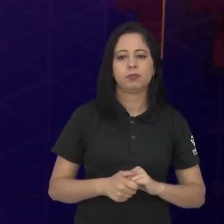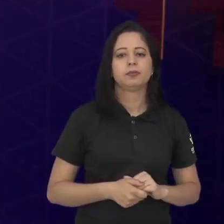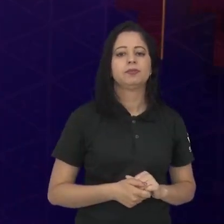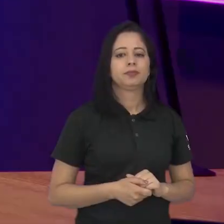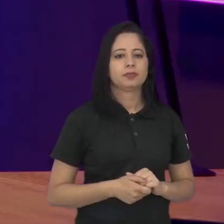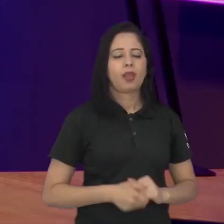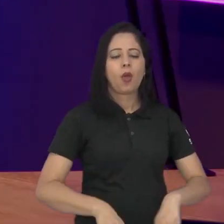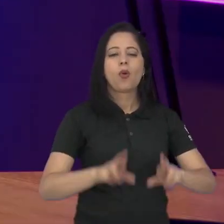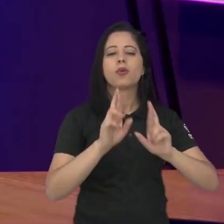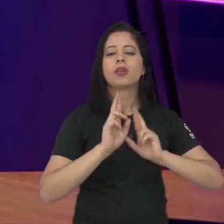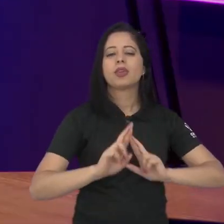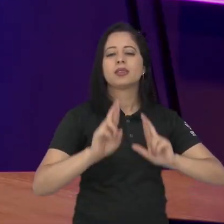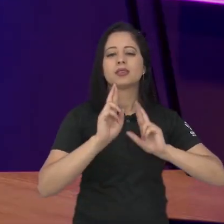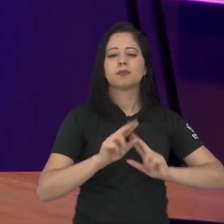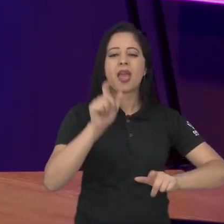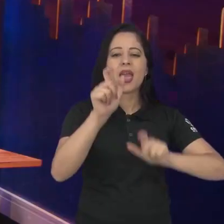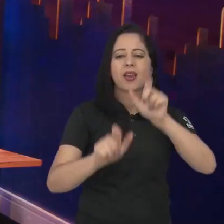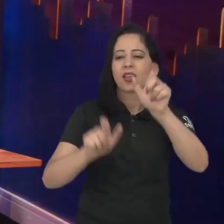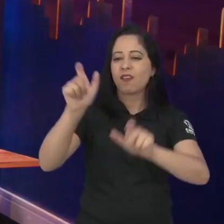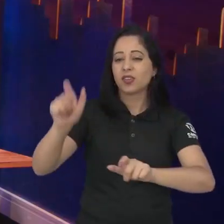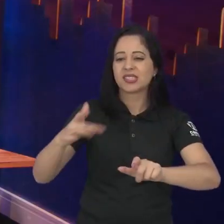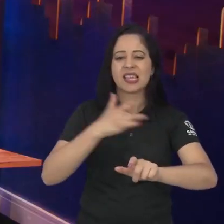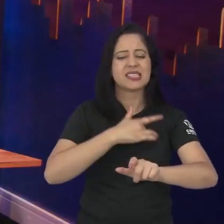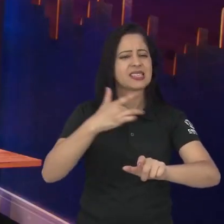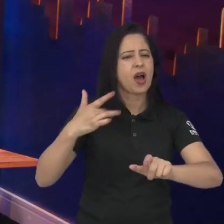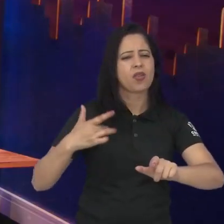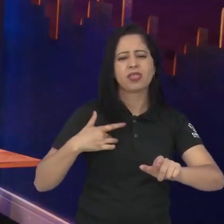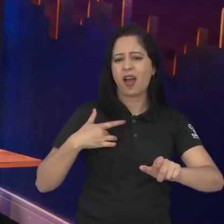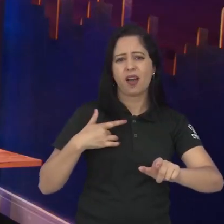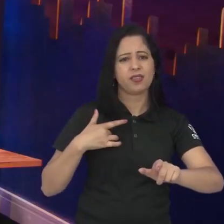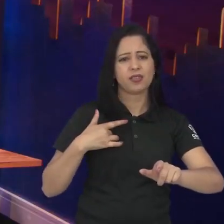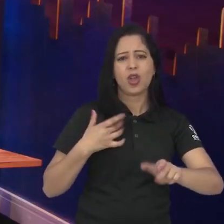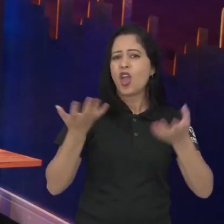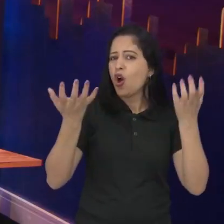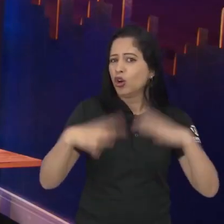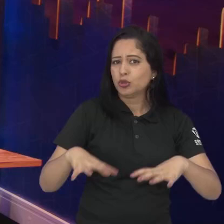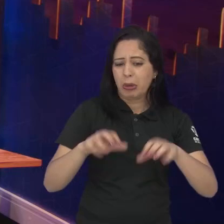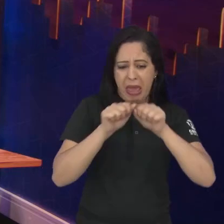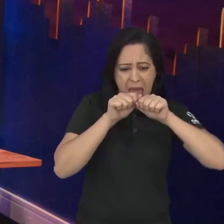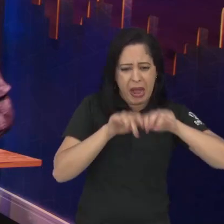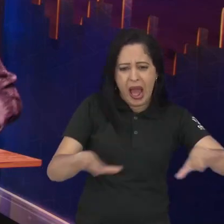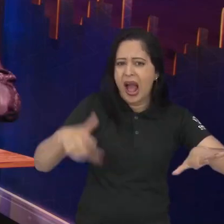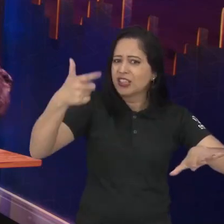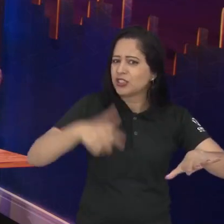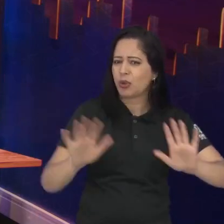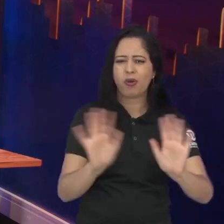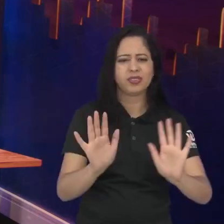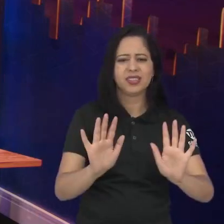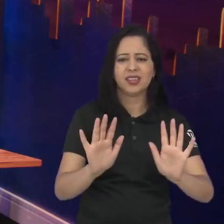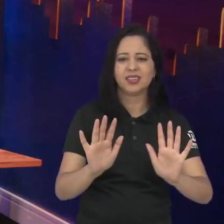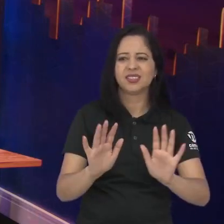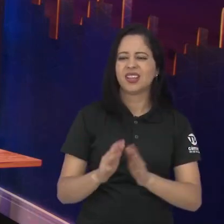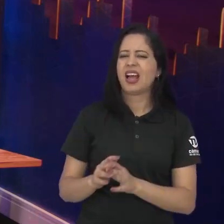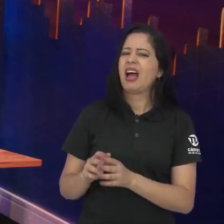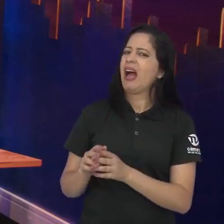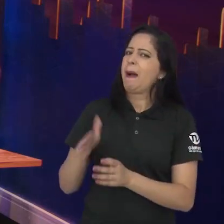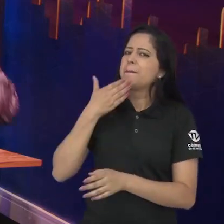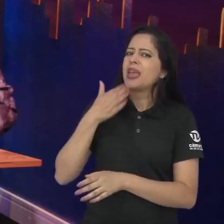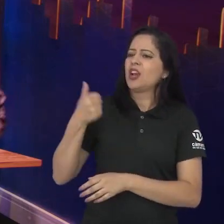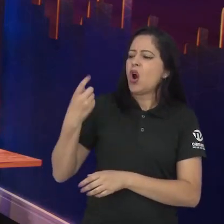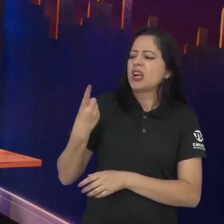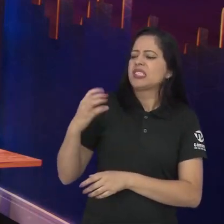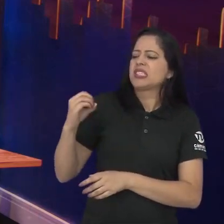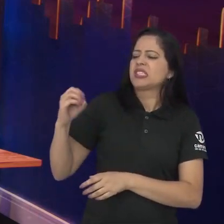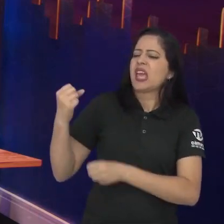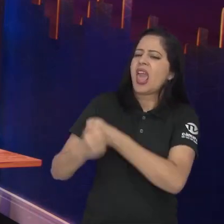vez. E a gente espera que todo mundo viva muito saudável e que a gente não tenha que passar por isso novamente. Espera mais uns 100 anos aí,